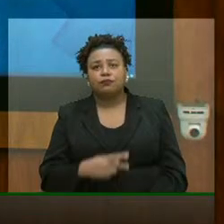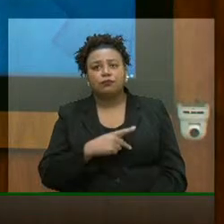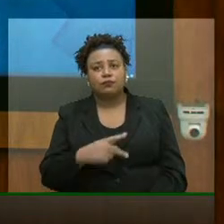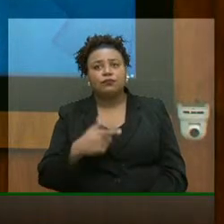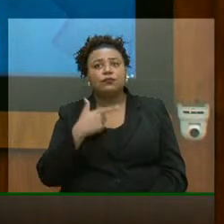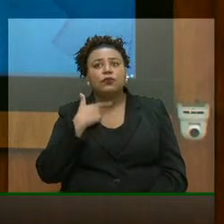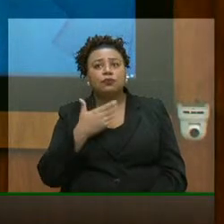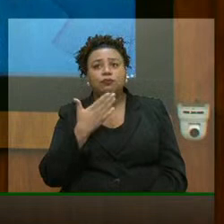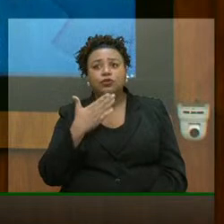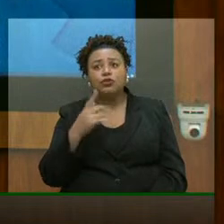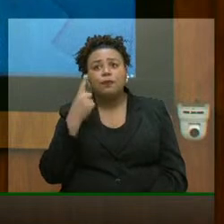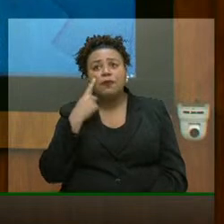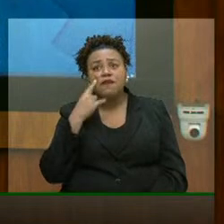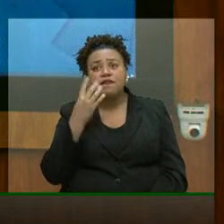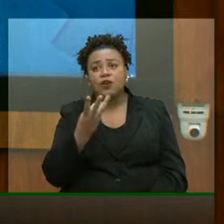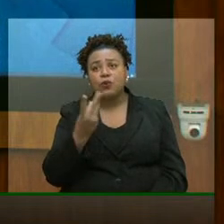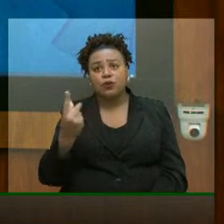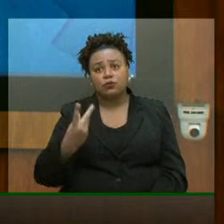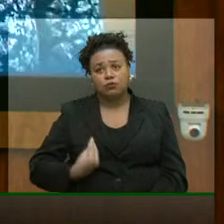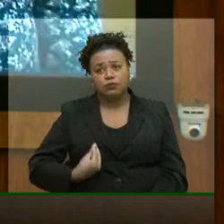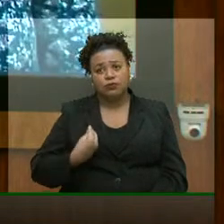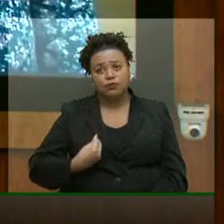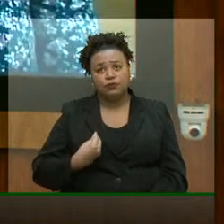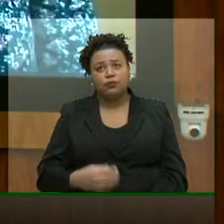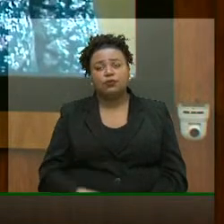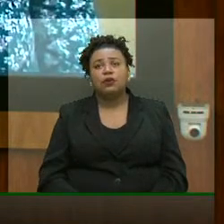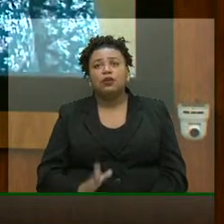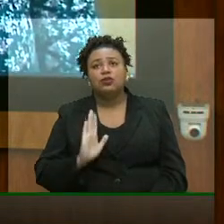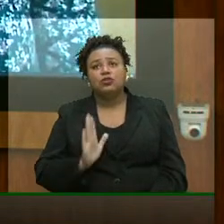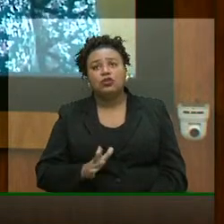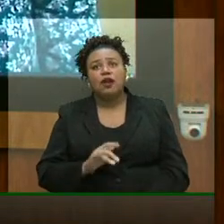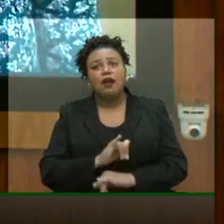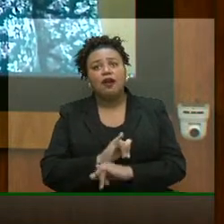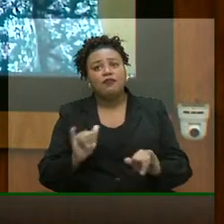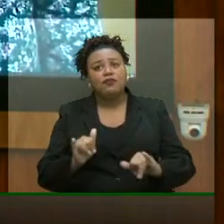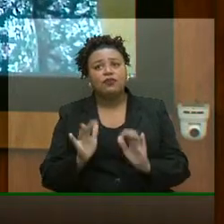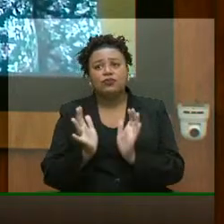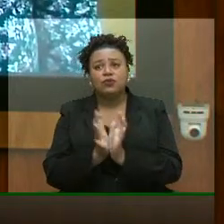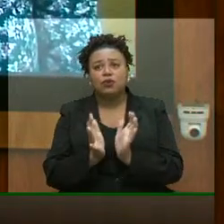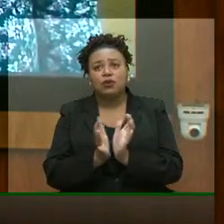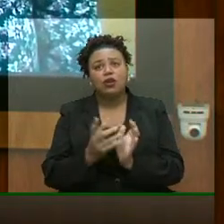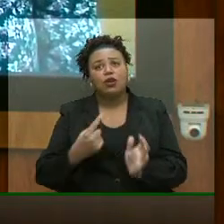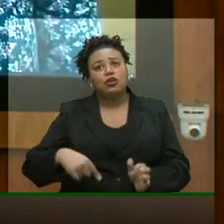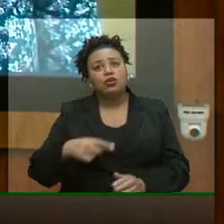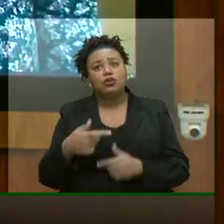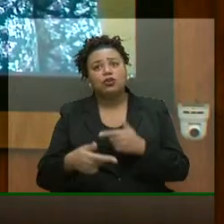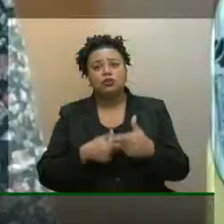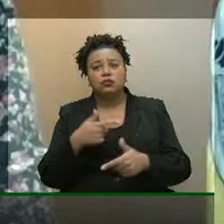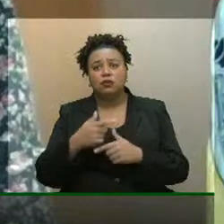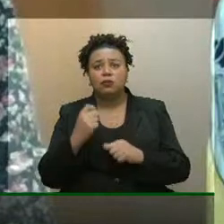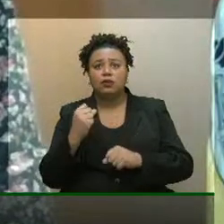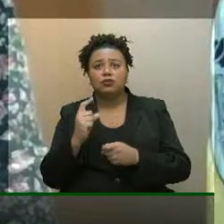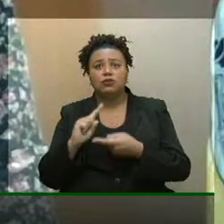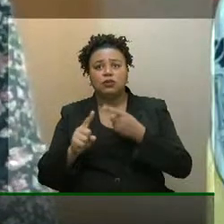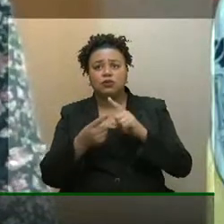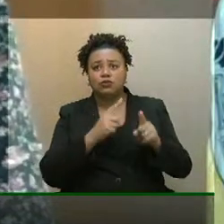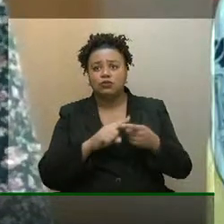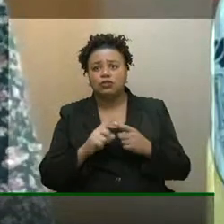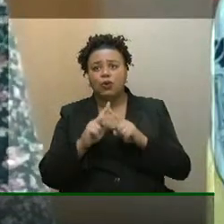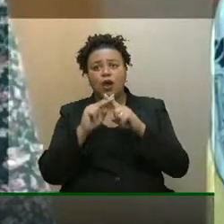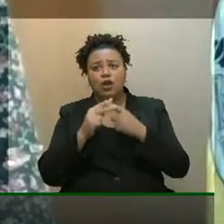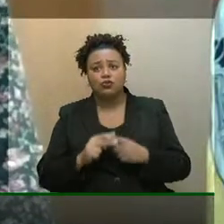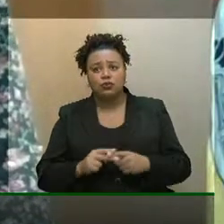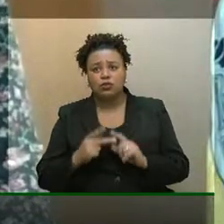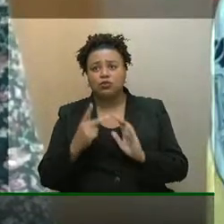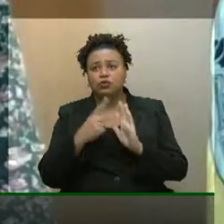Presidente, eu gostaria de pedir a verificação de quórum e já passar um recado aos colegas. Nós estamos trabalhando na construção, nos ajustes